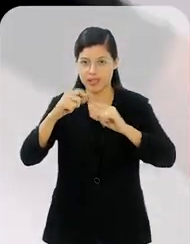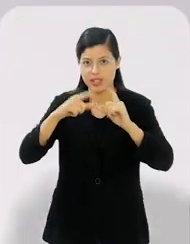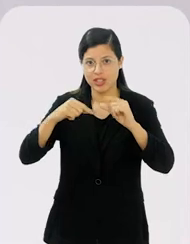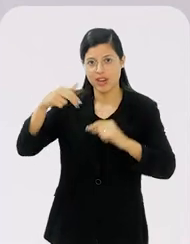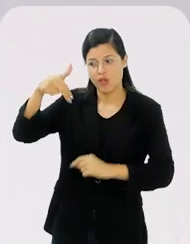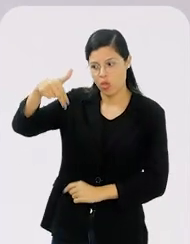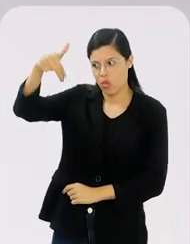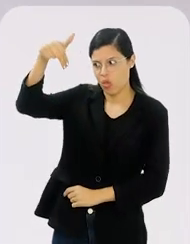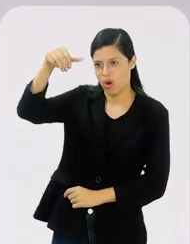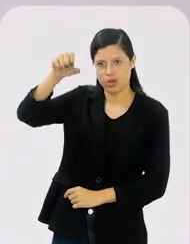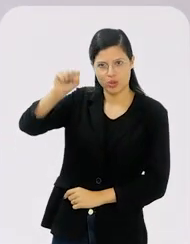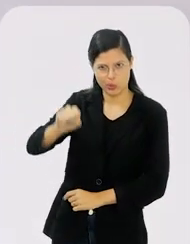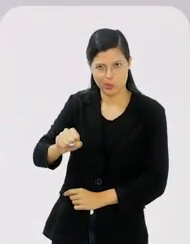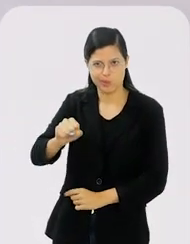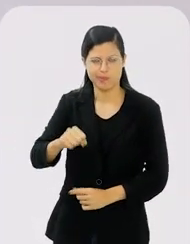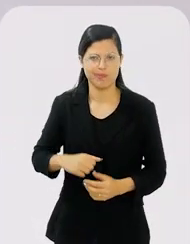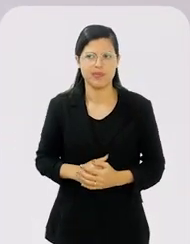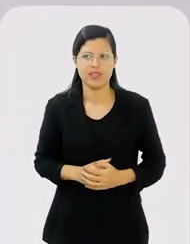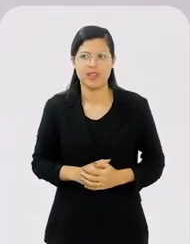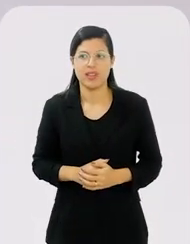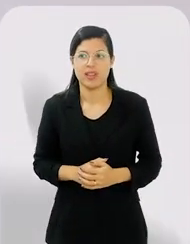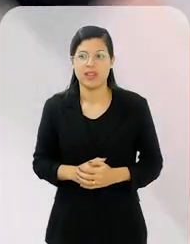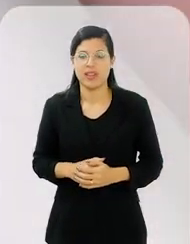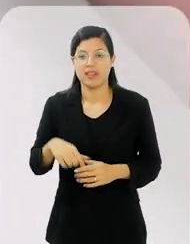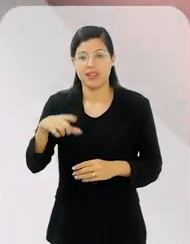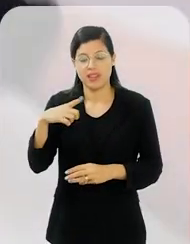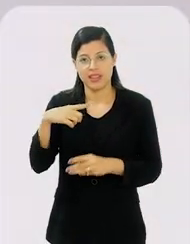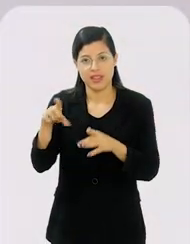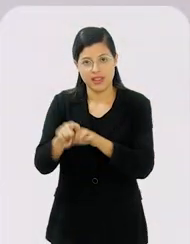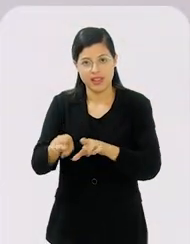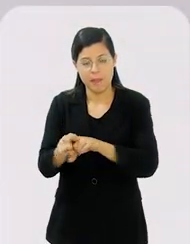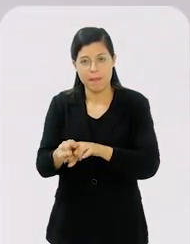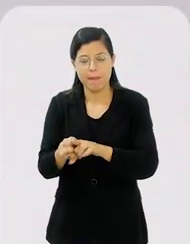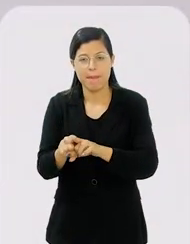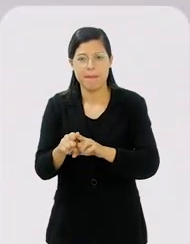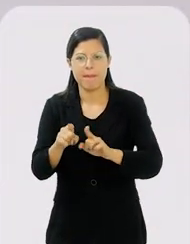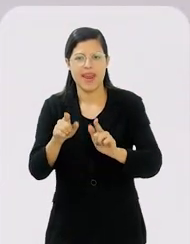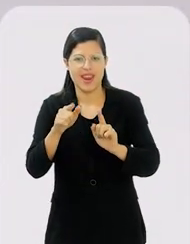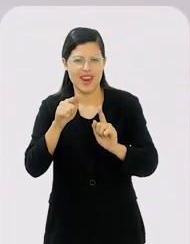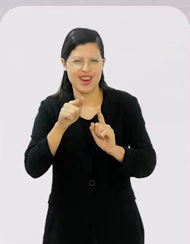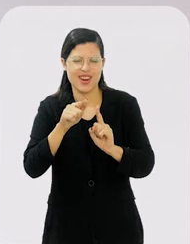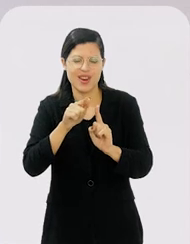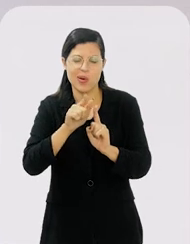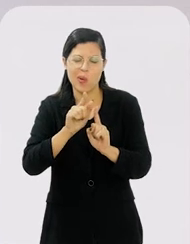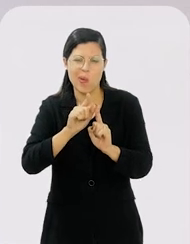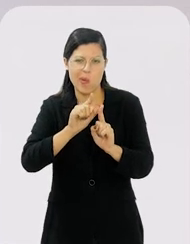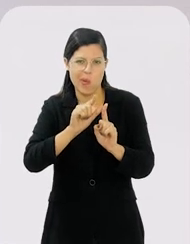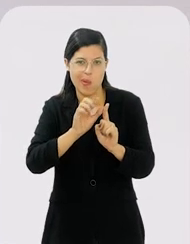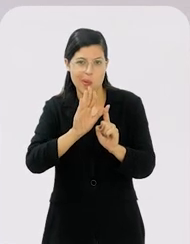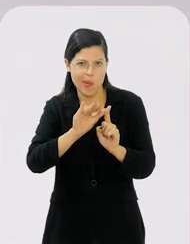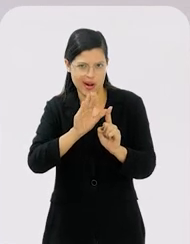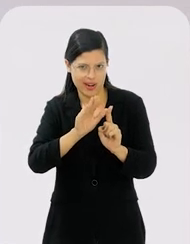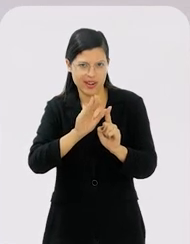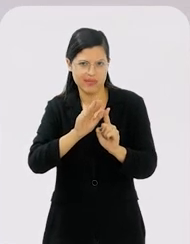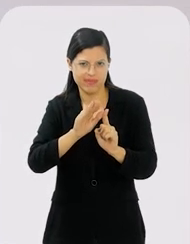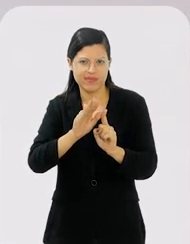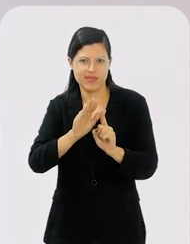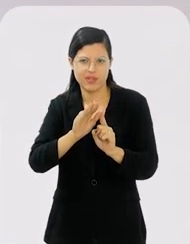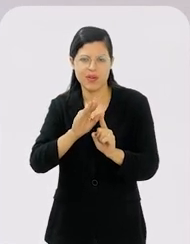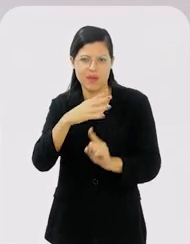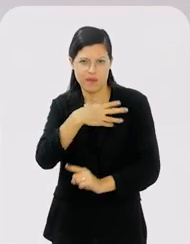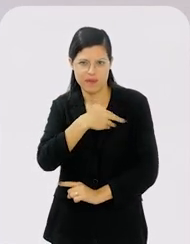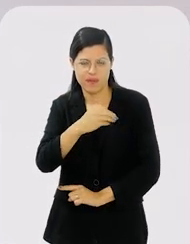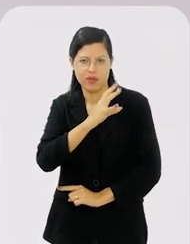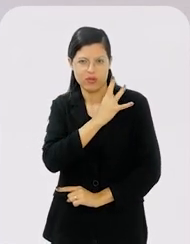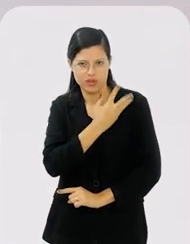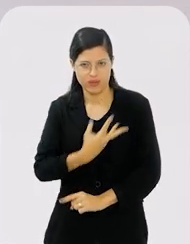no hemisfério norte e sul. Aqui em cima, a representação do Cupido, Eros, o filho de Afrodite. E